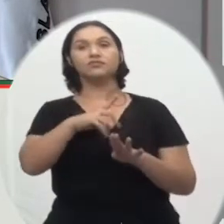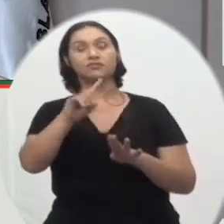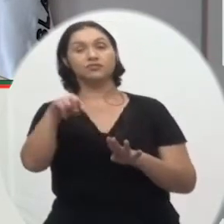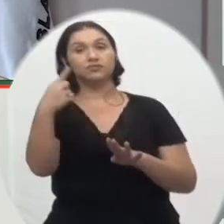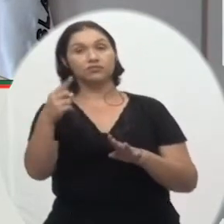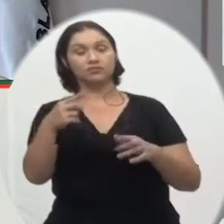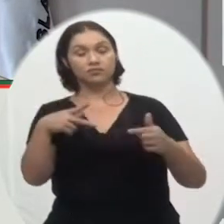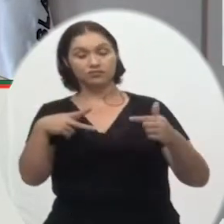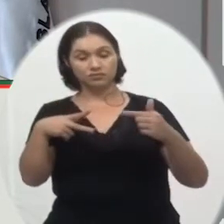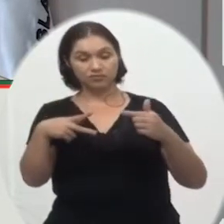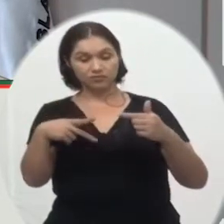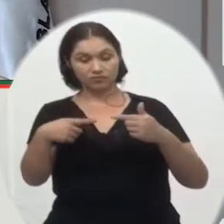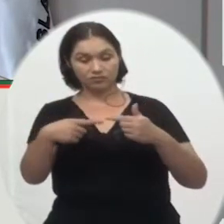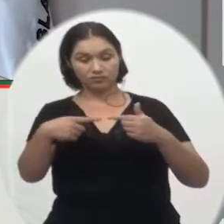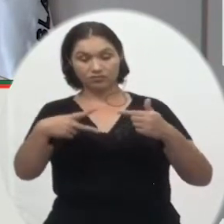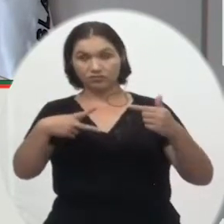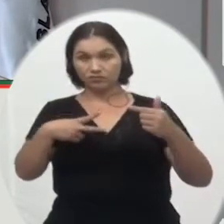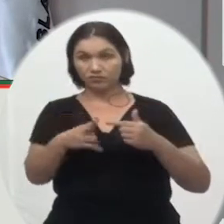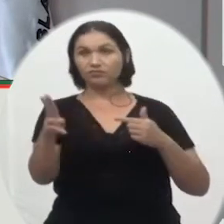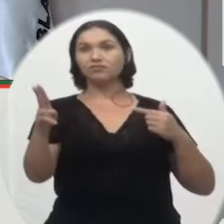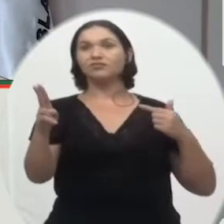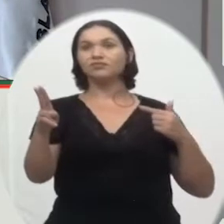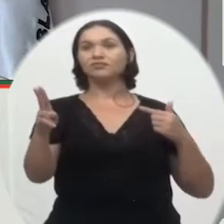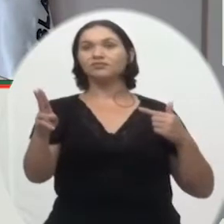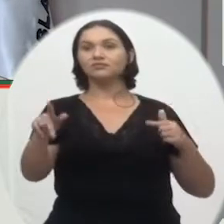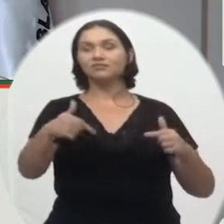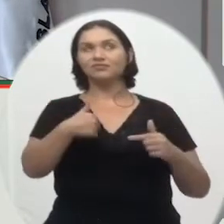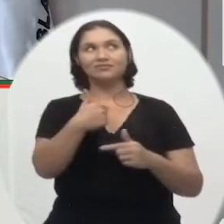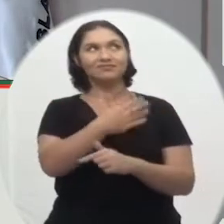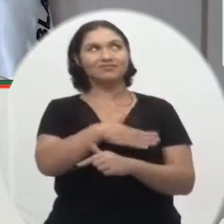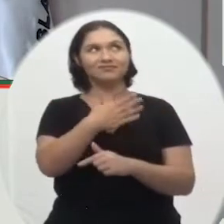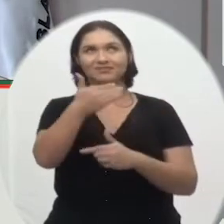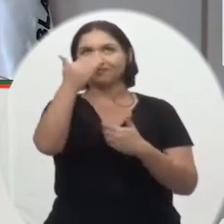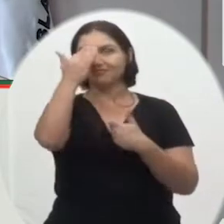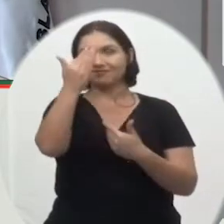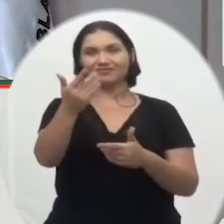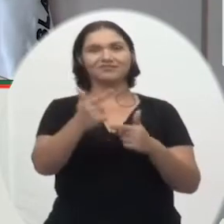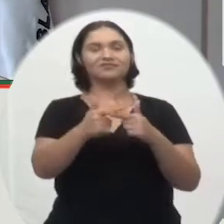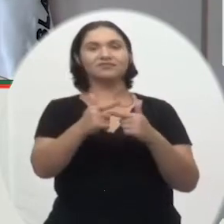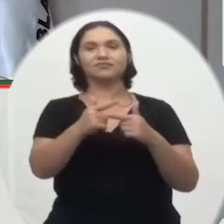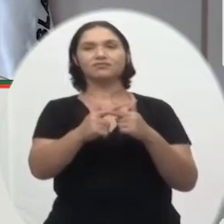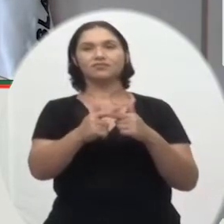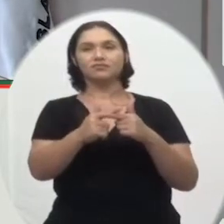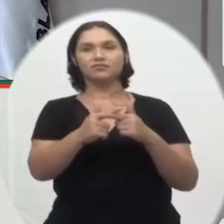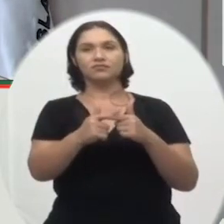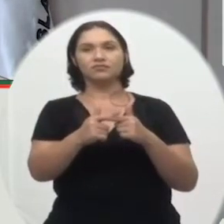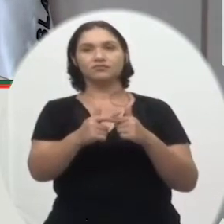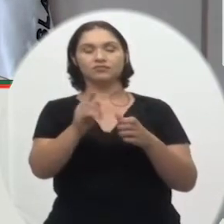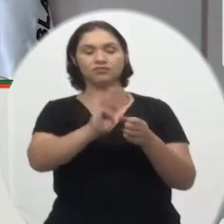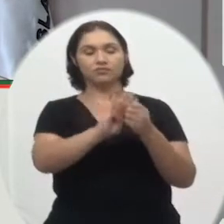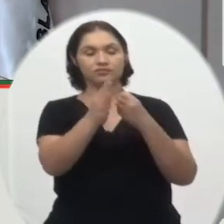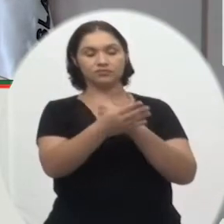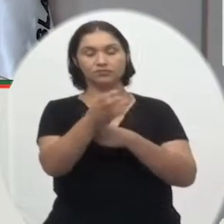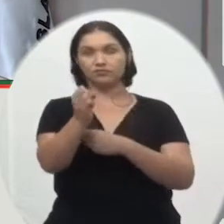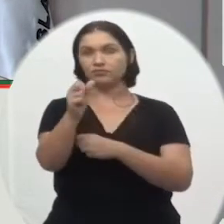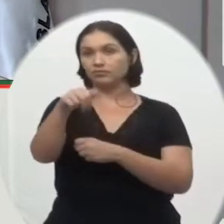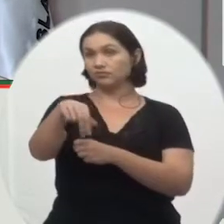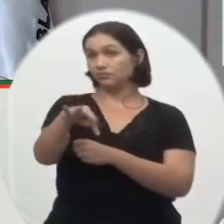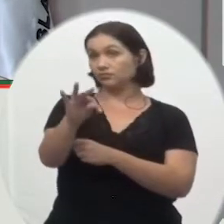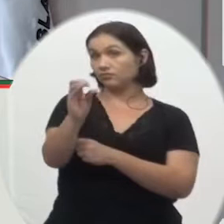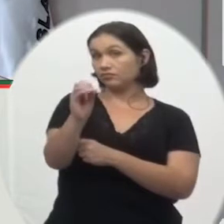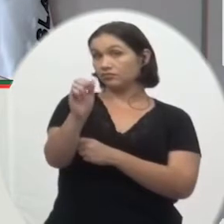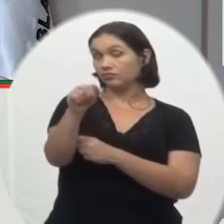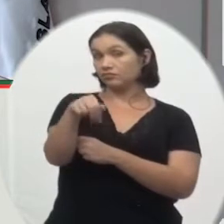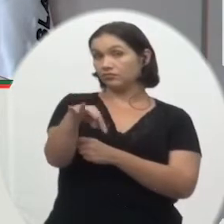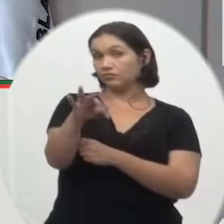inaugurações, e eu preciso também agradecer, que foi a comunidade do bairro Santo Antônio me procurou há um tempo atrás,